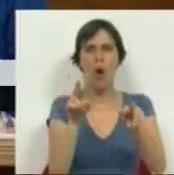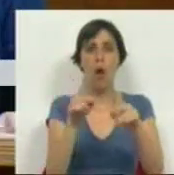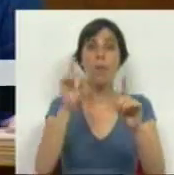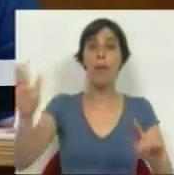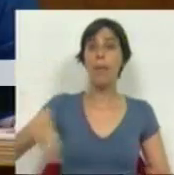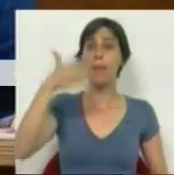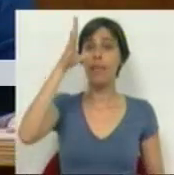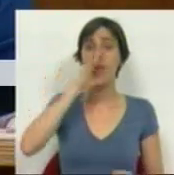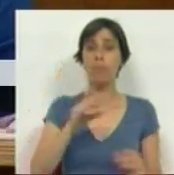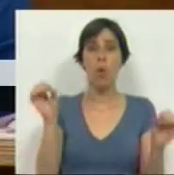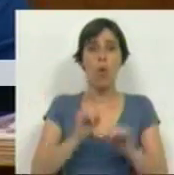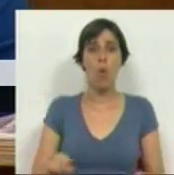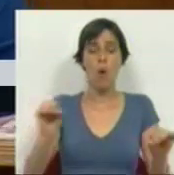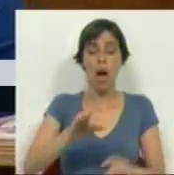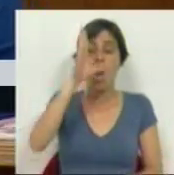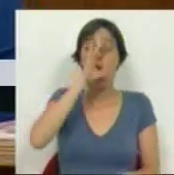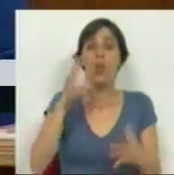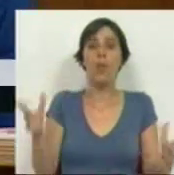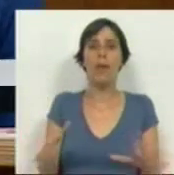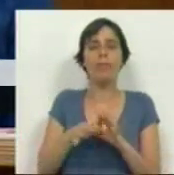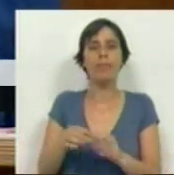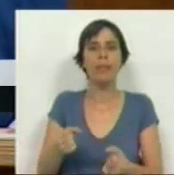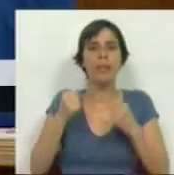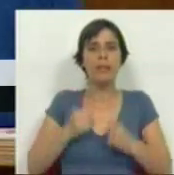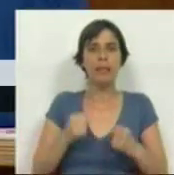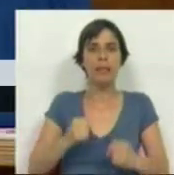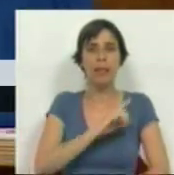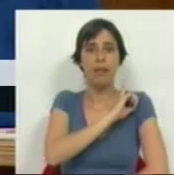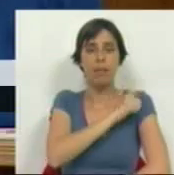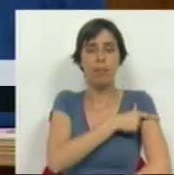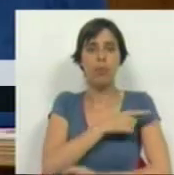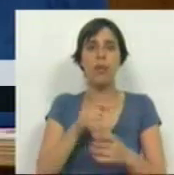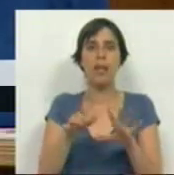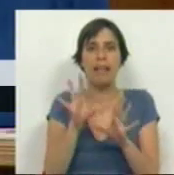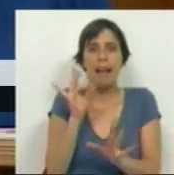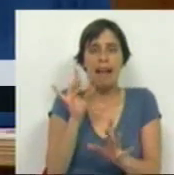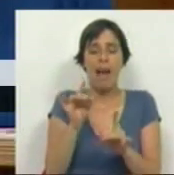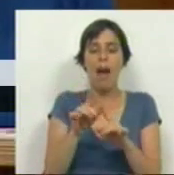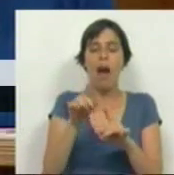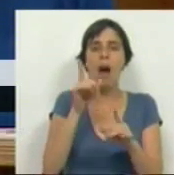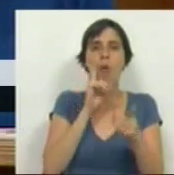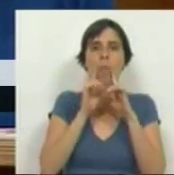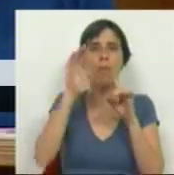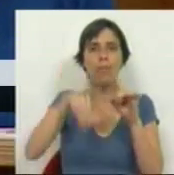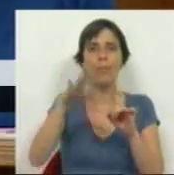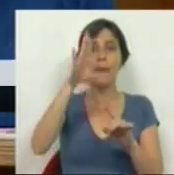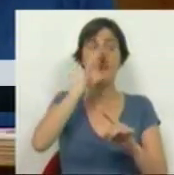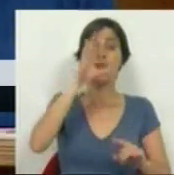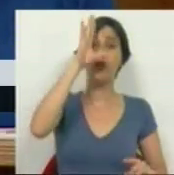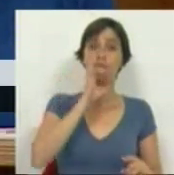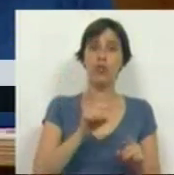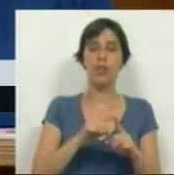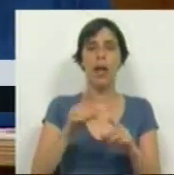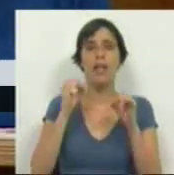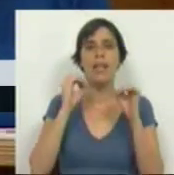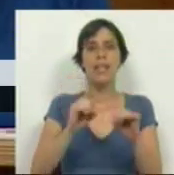um primeiro-ministro sem governo e agarrado ao poder que nem uma lapa, um país refém dos humores de um ministro de Estado